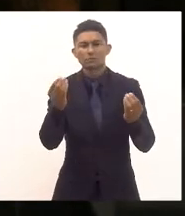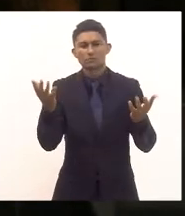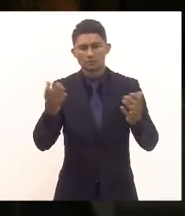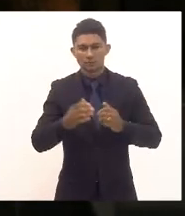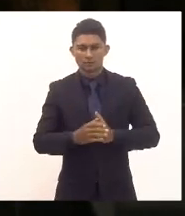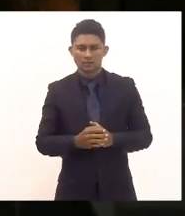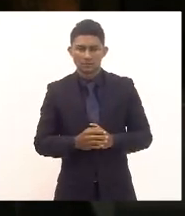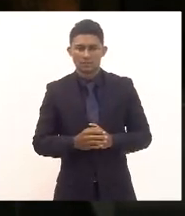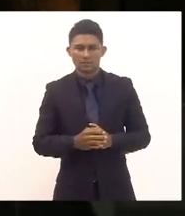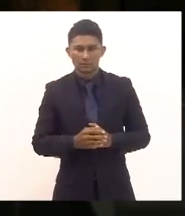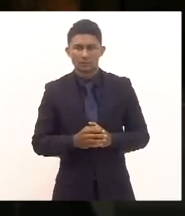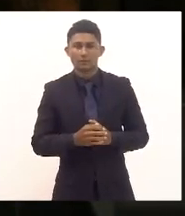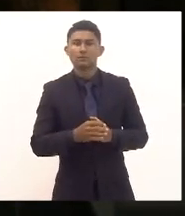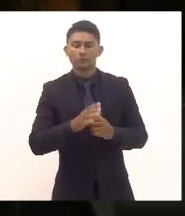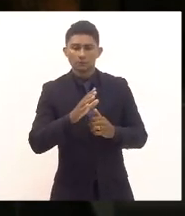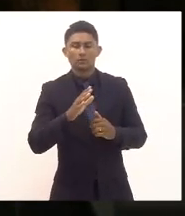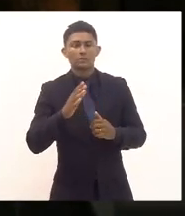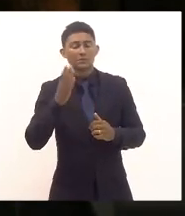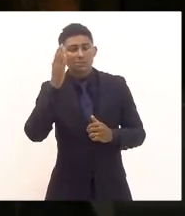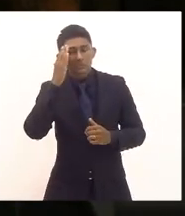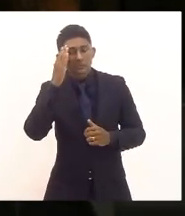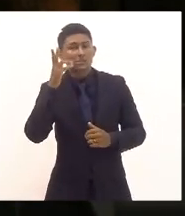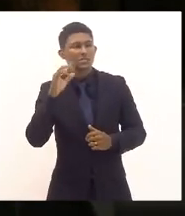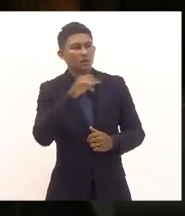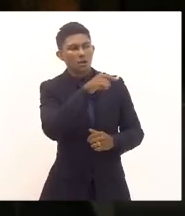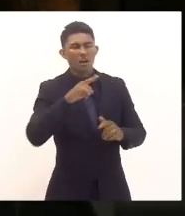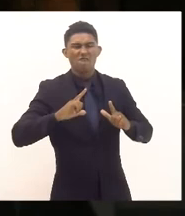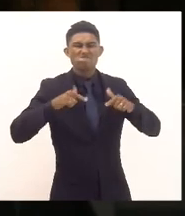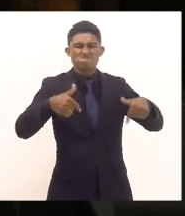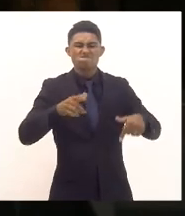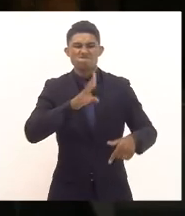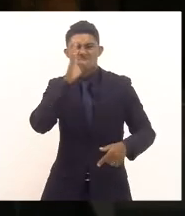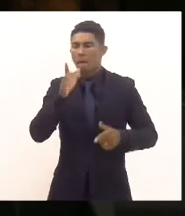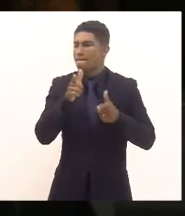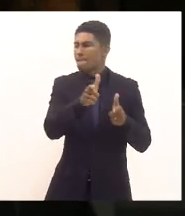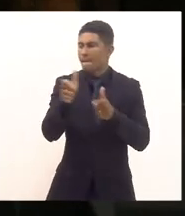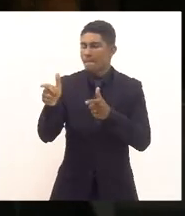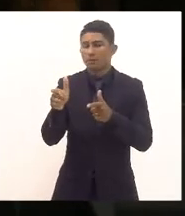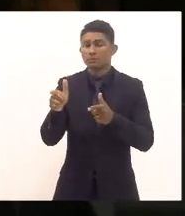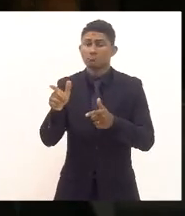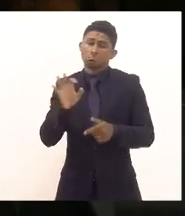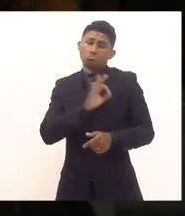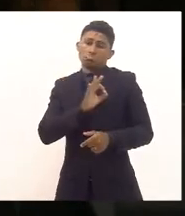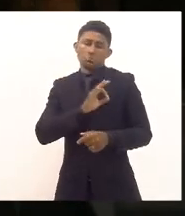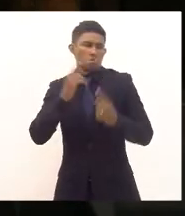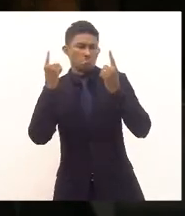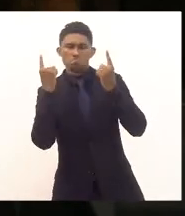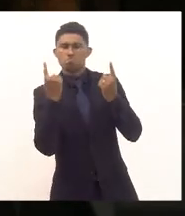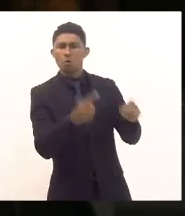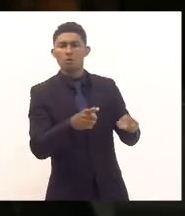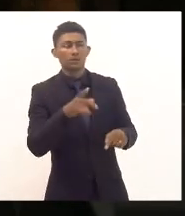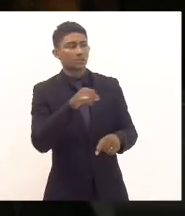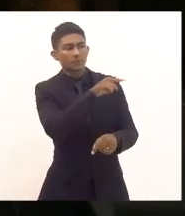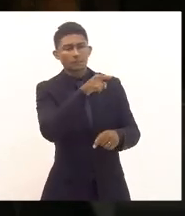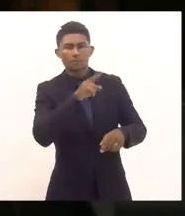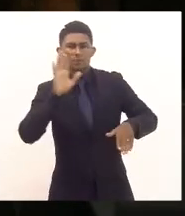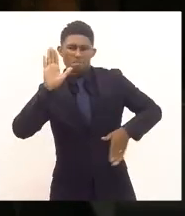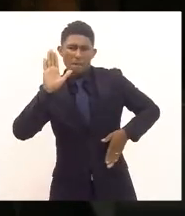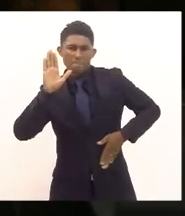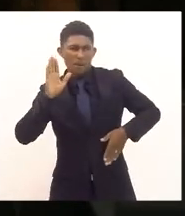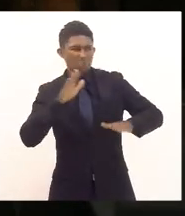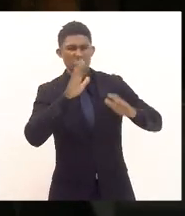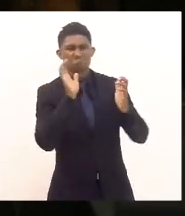não tem jeito Isso é lei de Newton toda a Rê a toda ação tem que ter uma reação a partir do momento que os traficantes atiraram nos